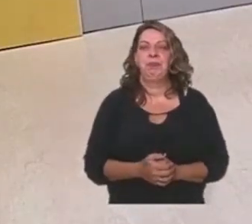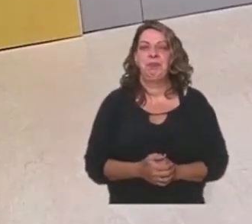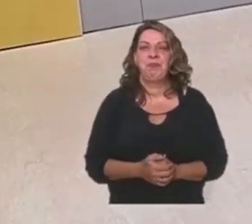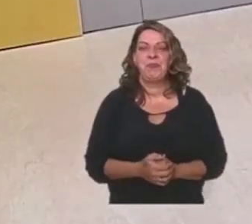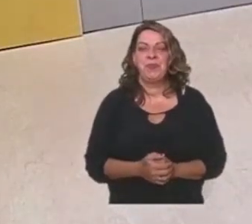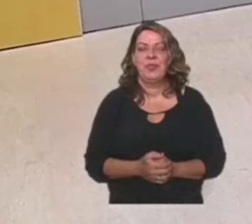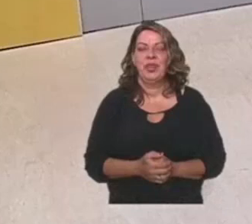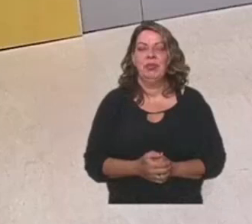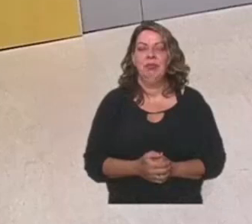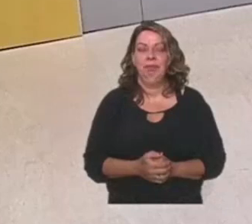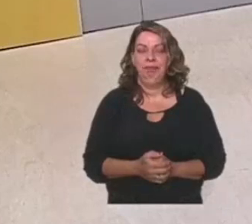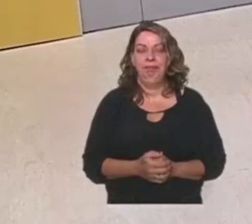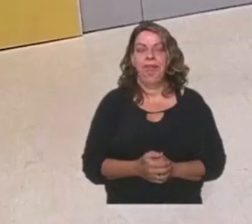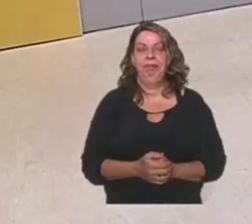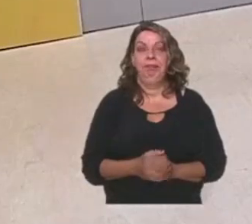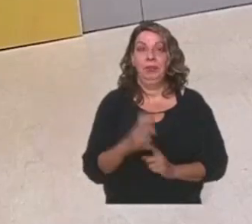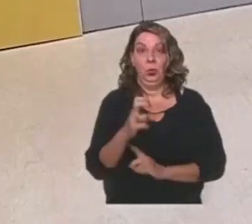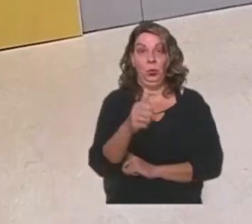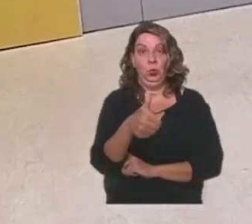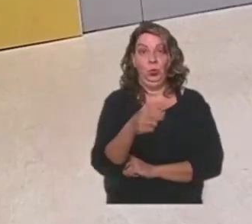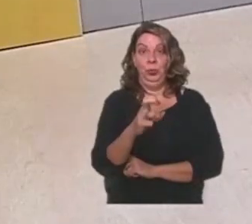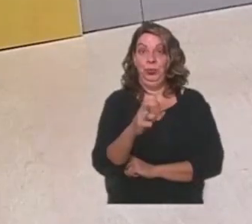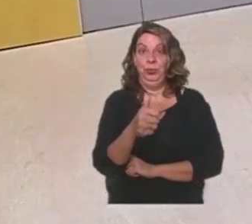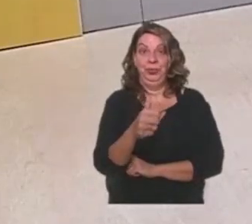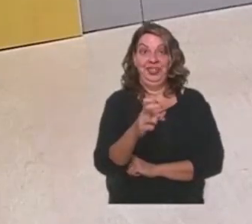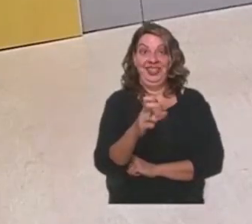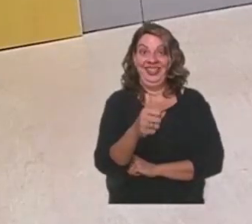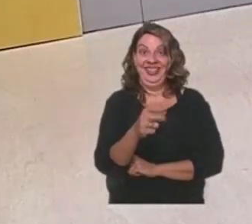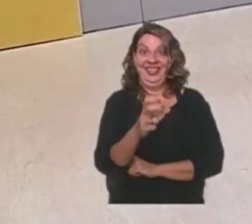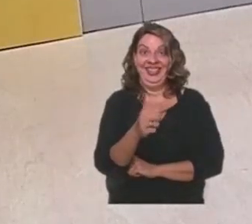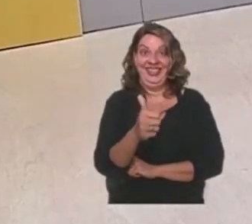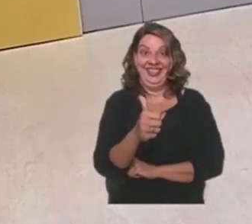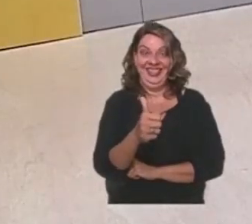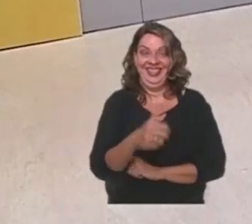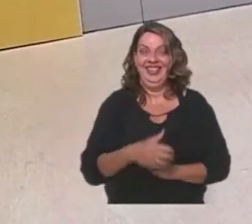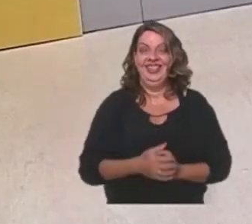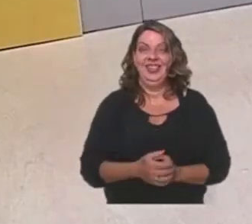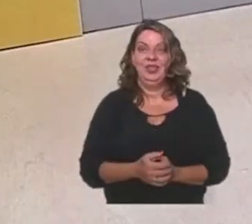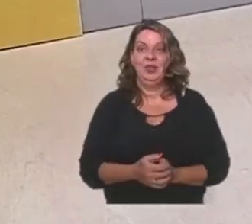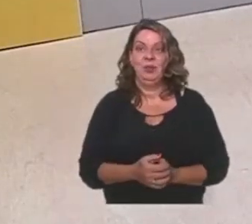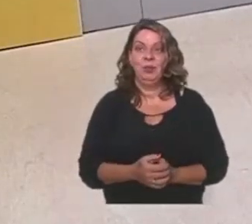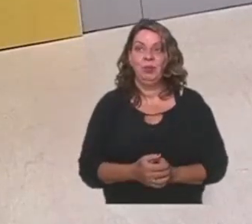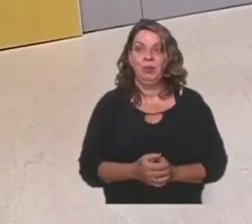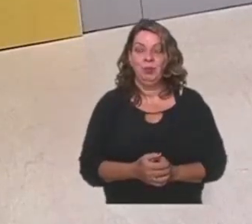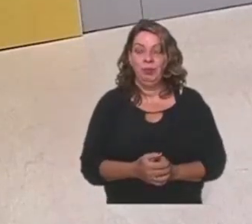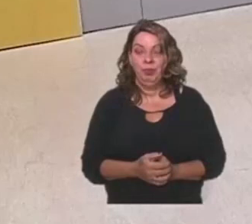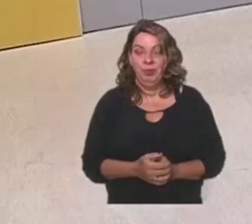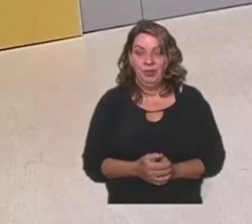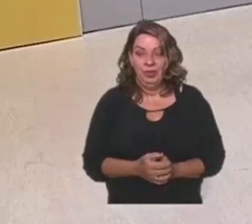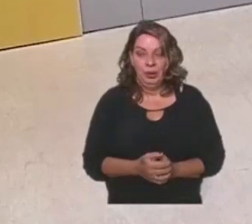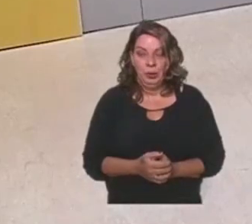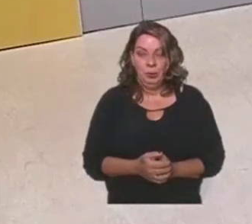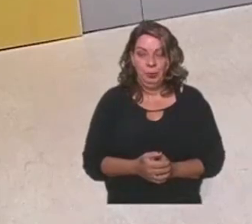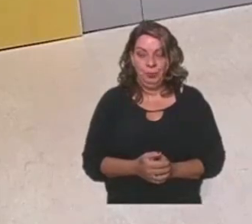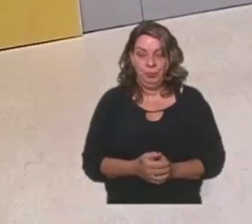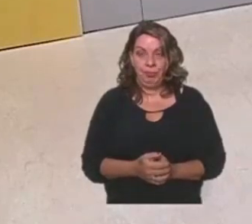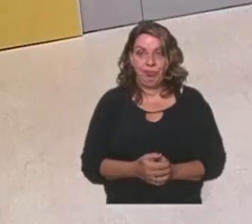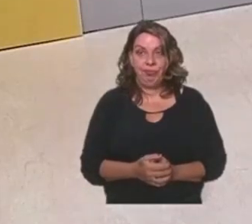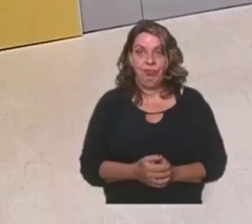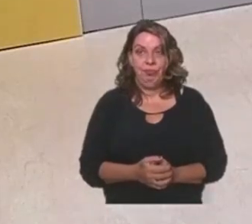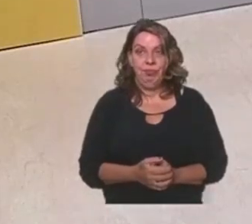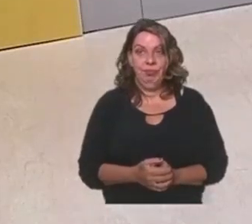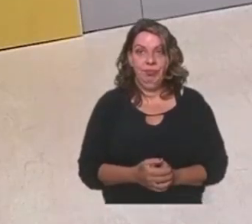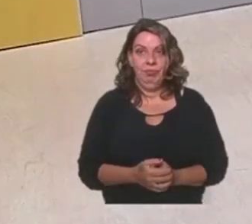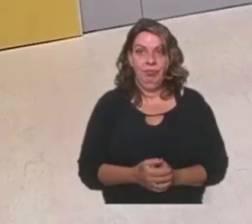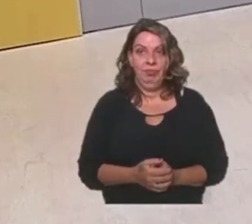Rose. Olha aí o 51, 51, 51, Valesquinha. Vai lá